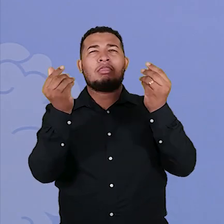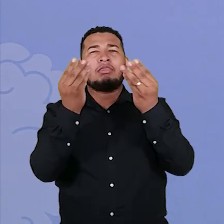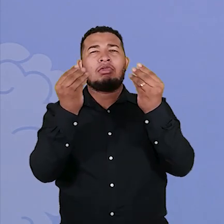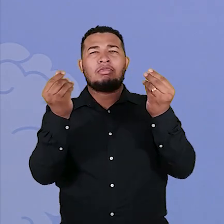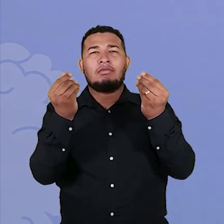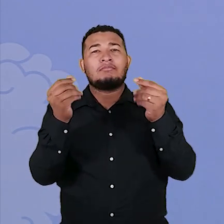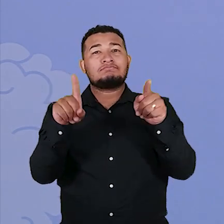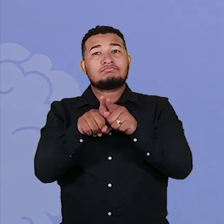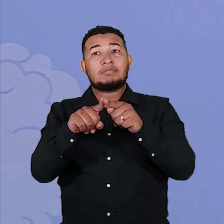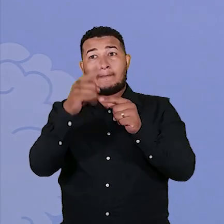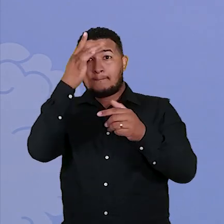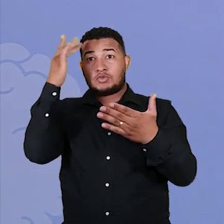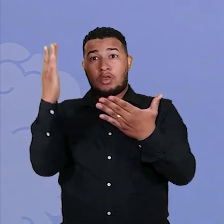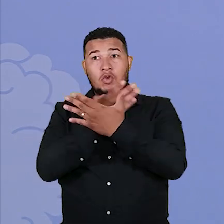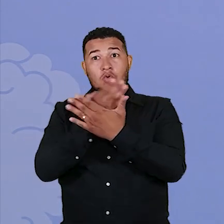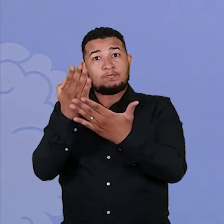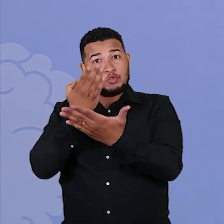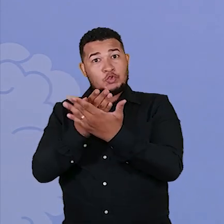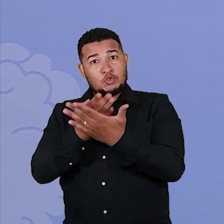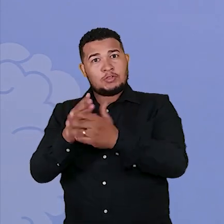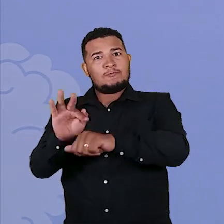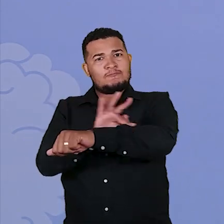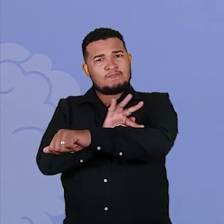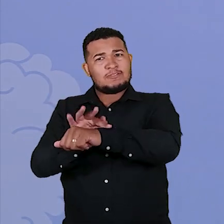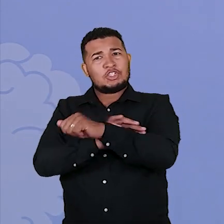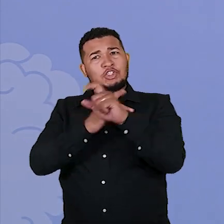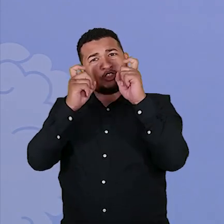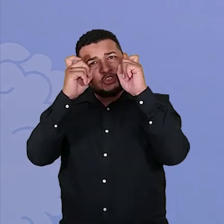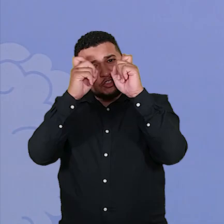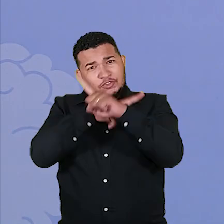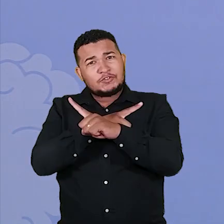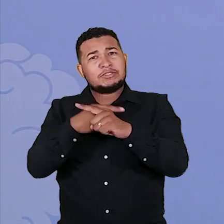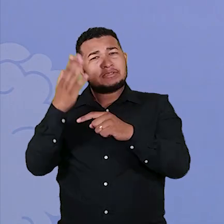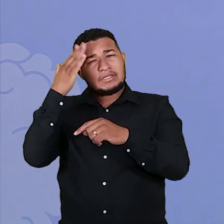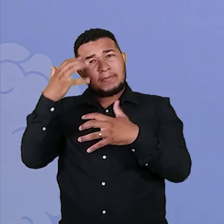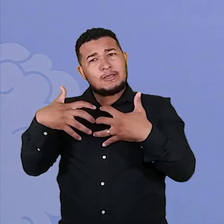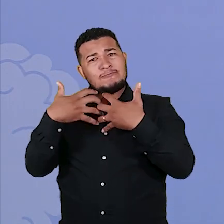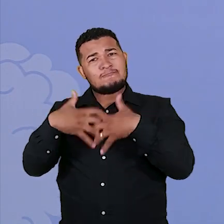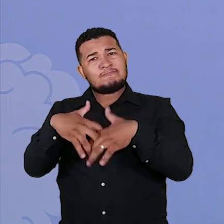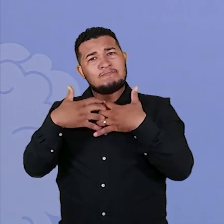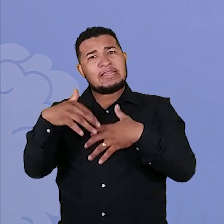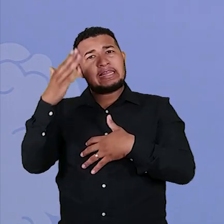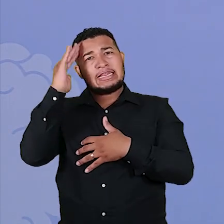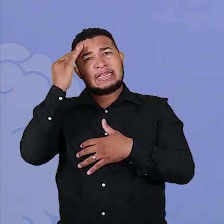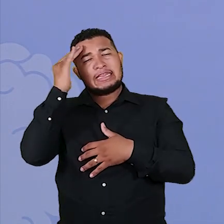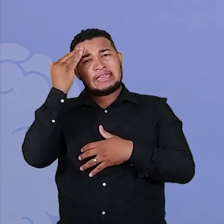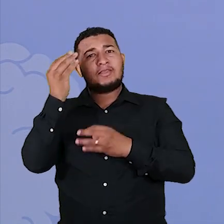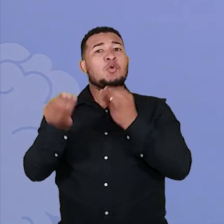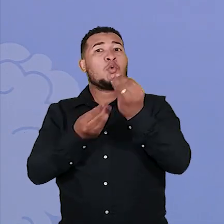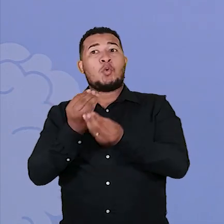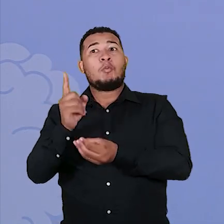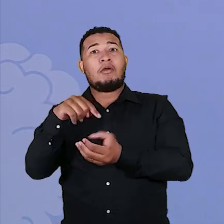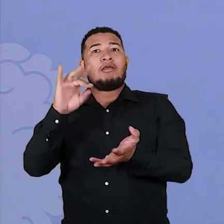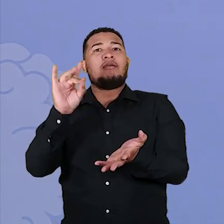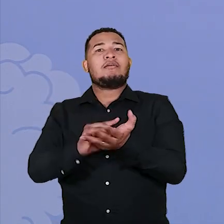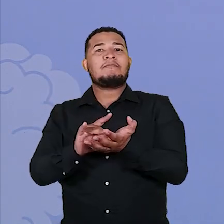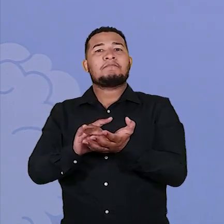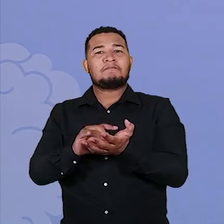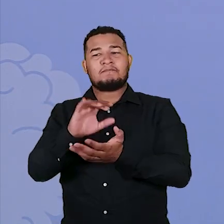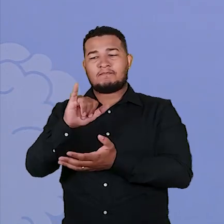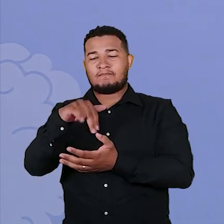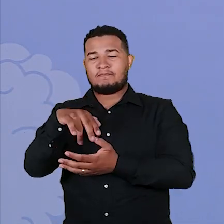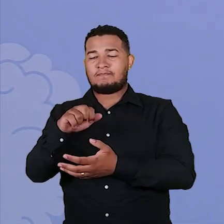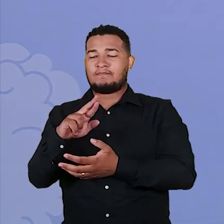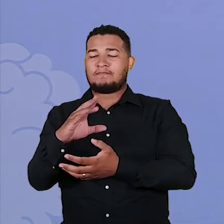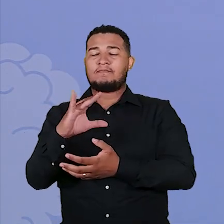muito não se trata até mesmo pessoas que estudam física difícil você é raciocinar entender como é que como é que é